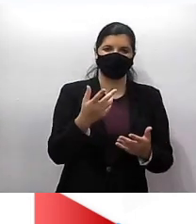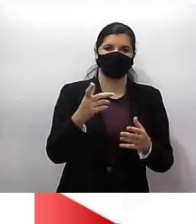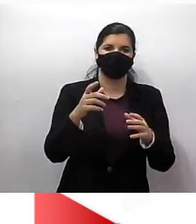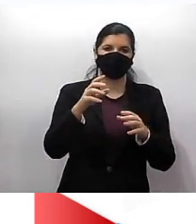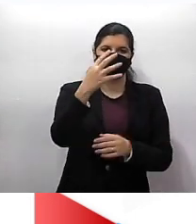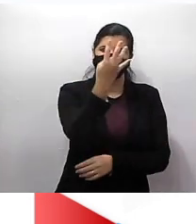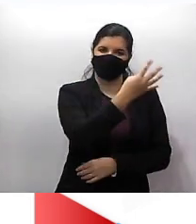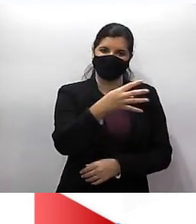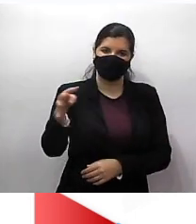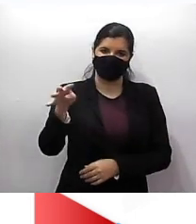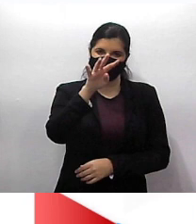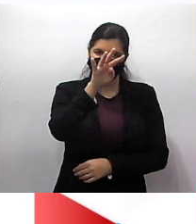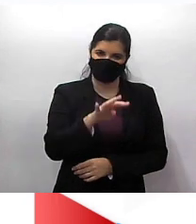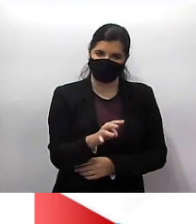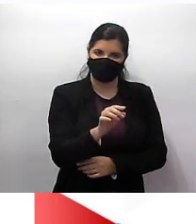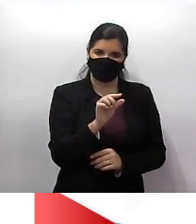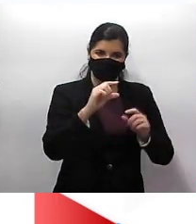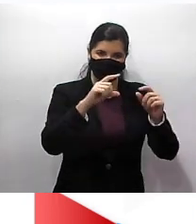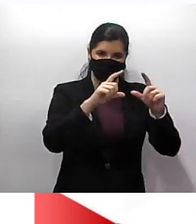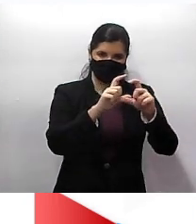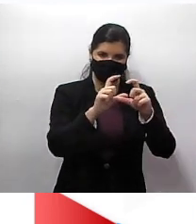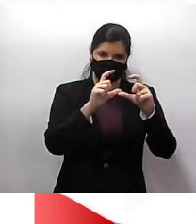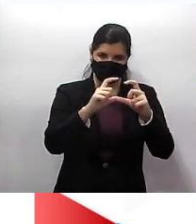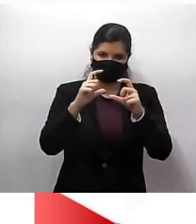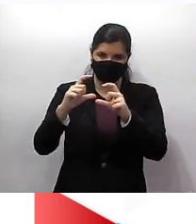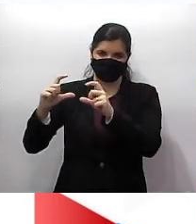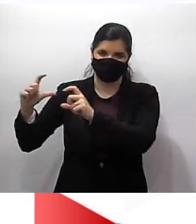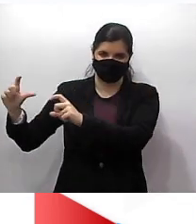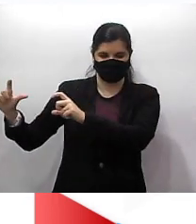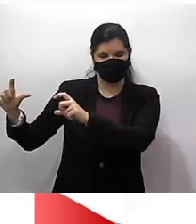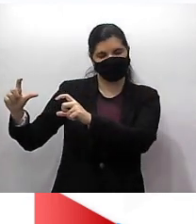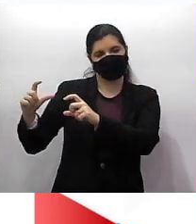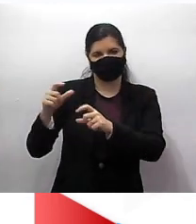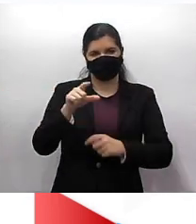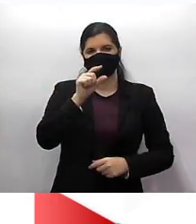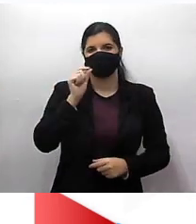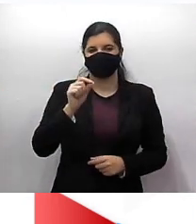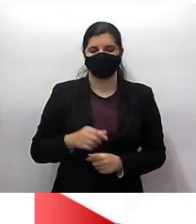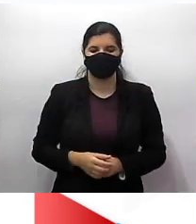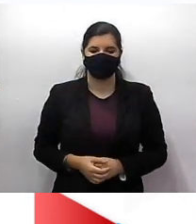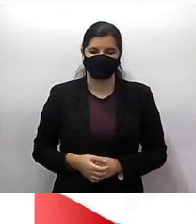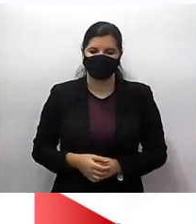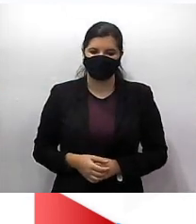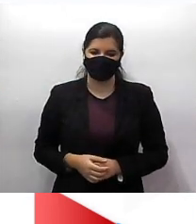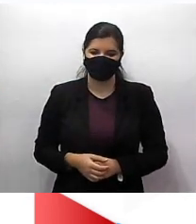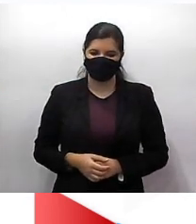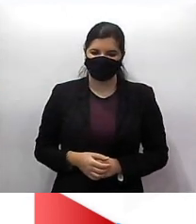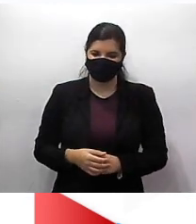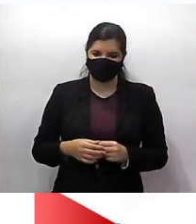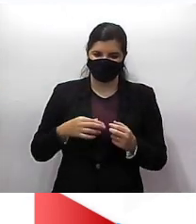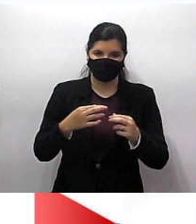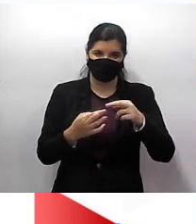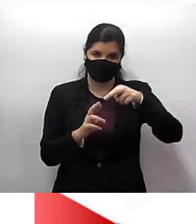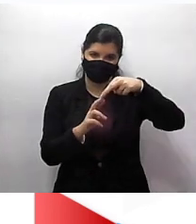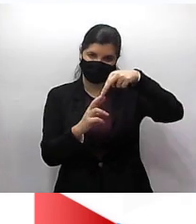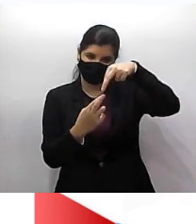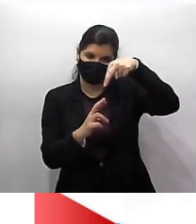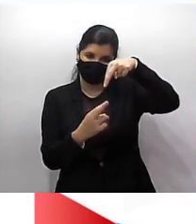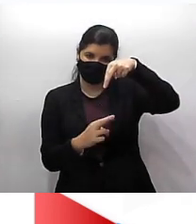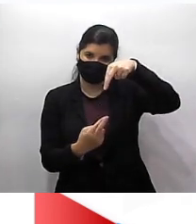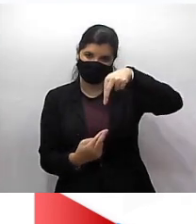esses pequenos quadrados da malha quadriculada, tá bom? Os nós eram muito utilizados para cálculo